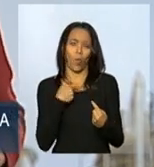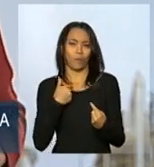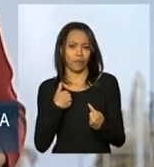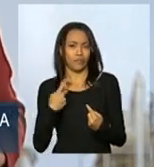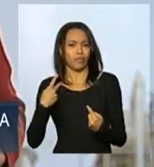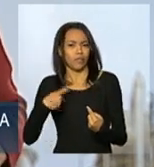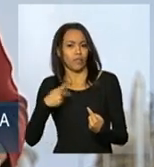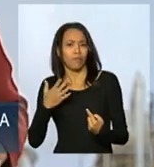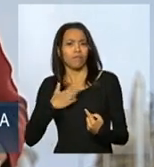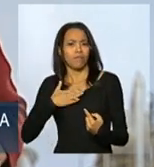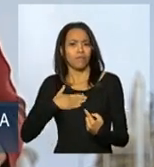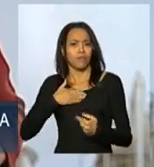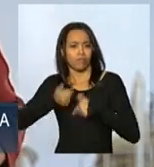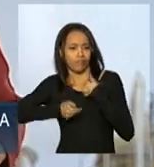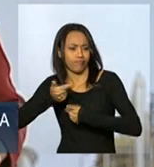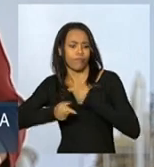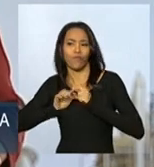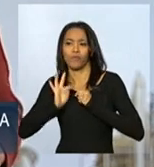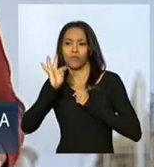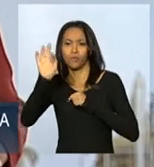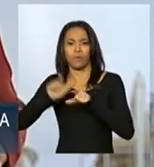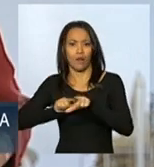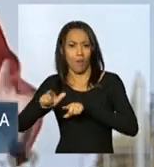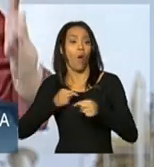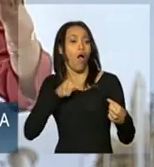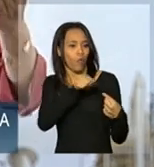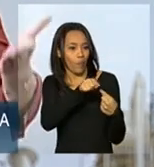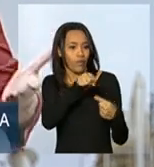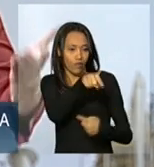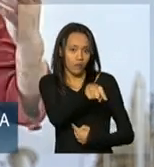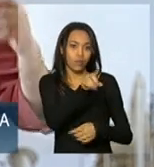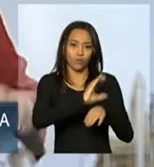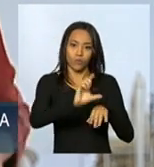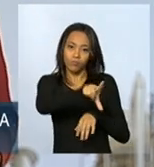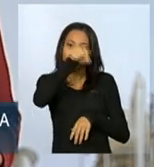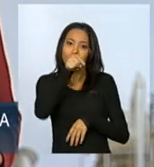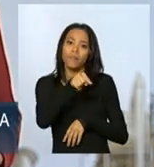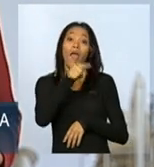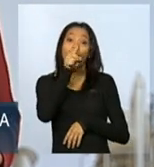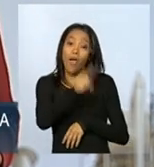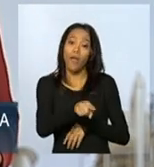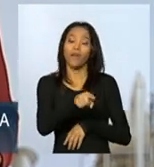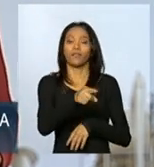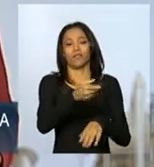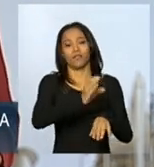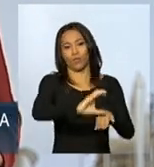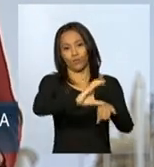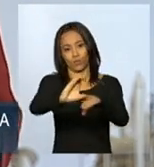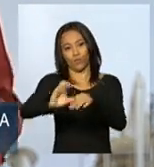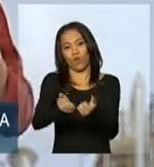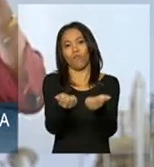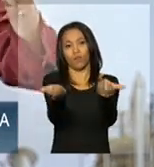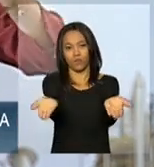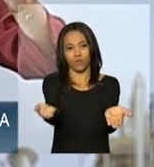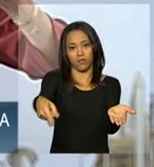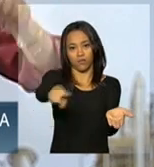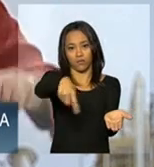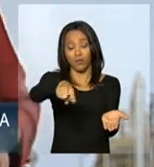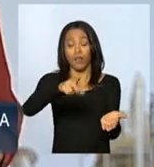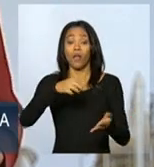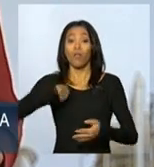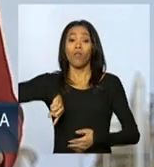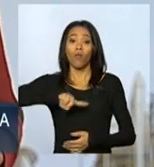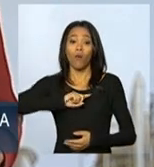do seu mercado de trabalho. E também é esses cursos que serão oferecidos. Nós temos